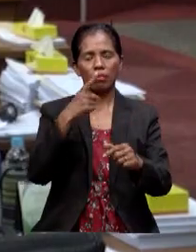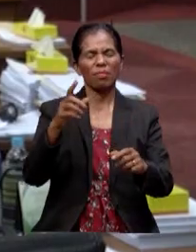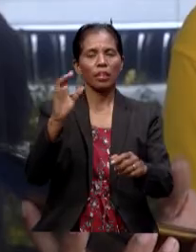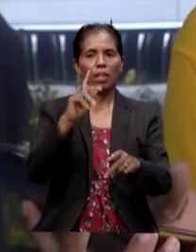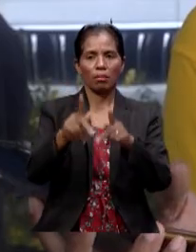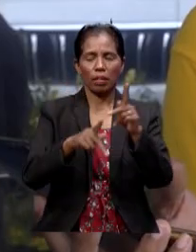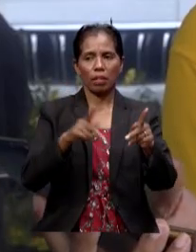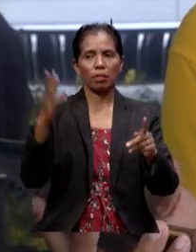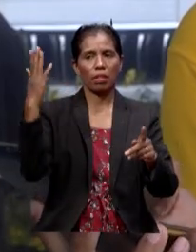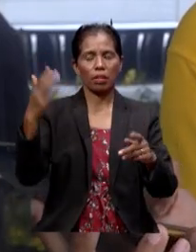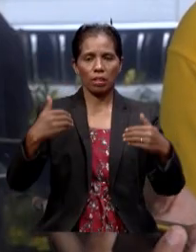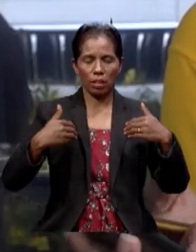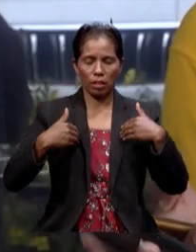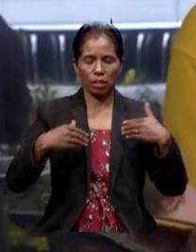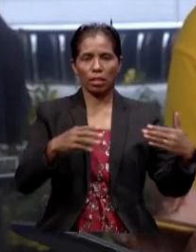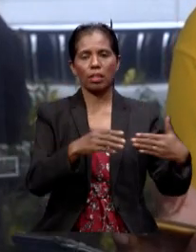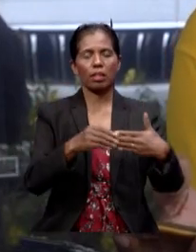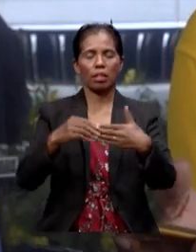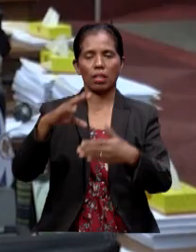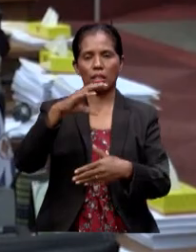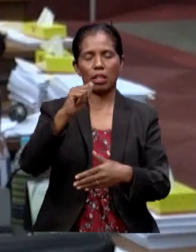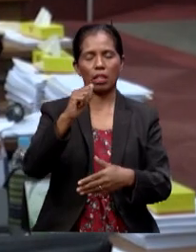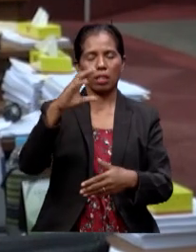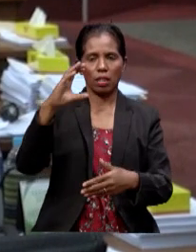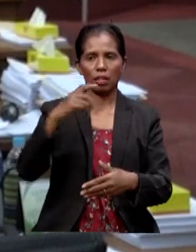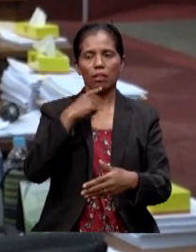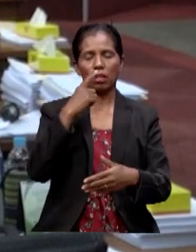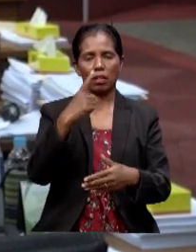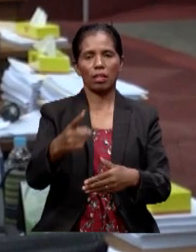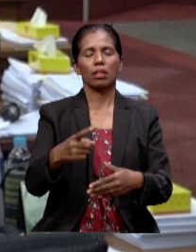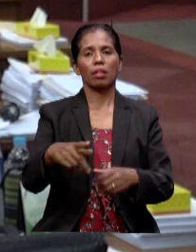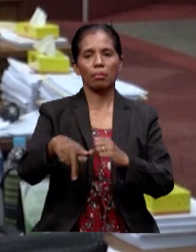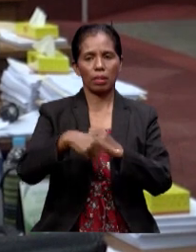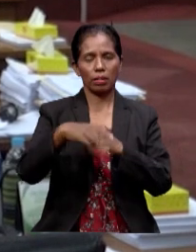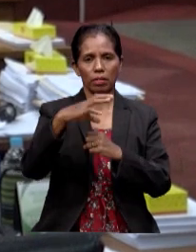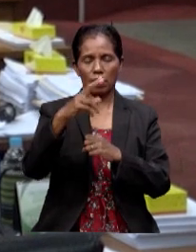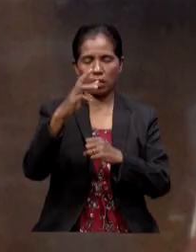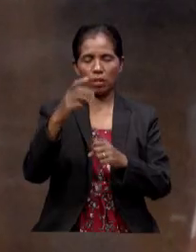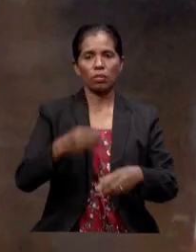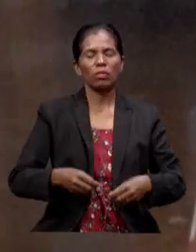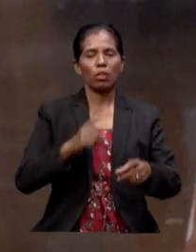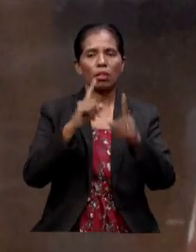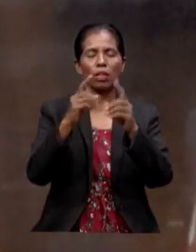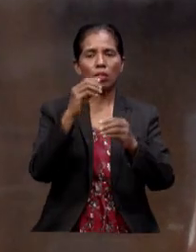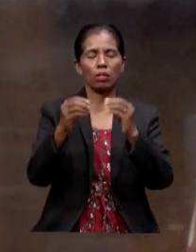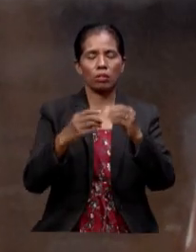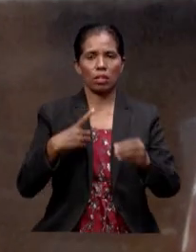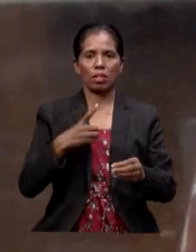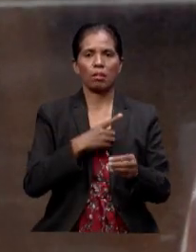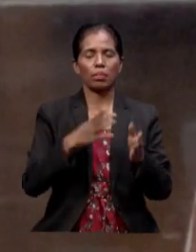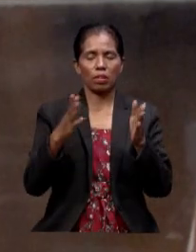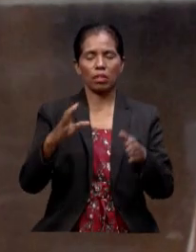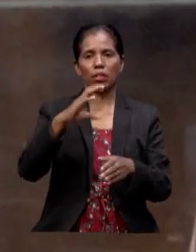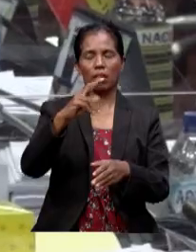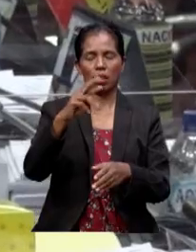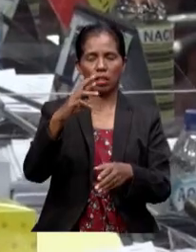e a mérito ho de lidera CAC. Chefe bancada CNRT explica, durante bancada CNRT foi justificação com a razão se deputado CNRT nebe